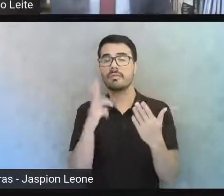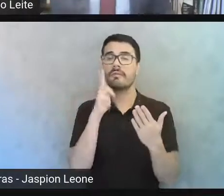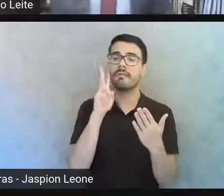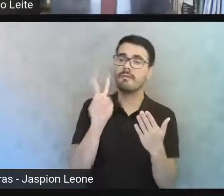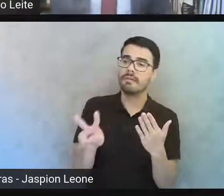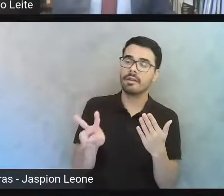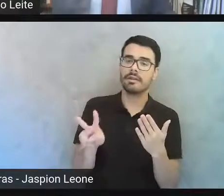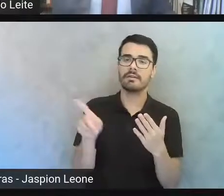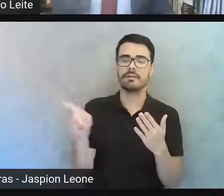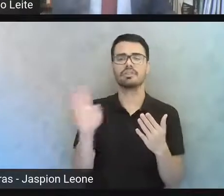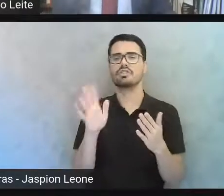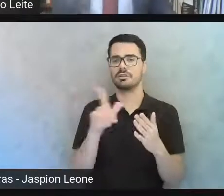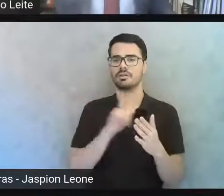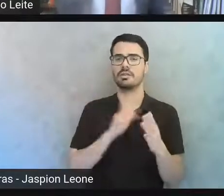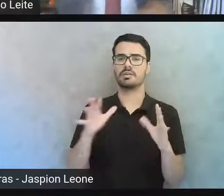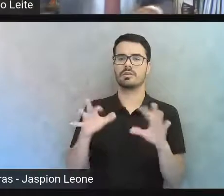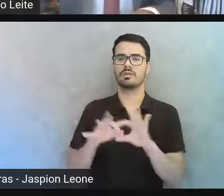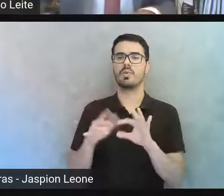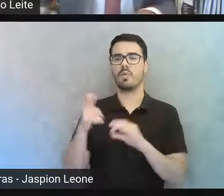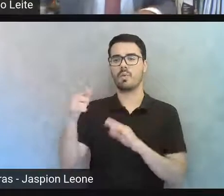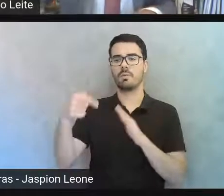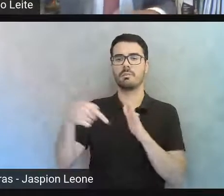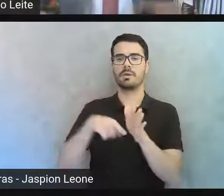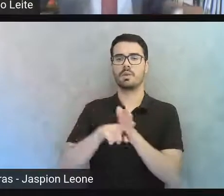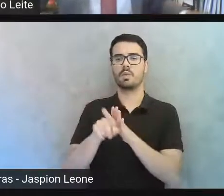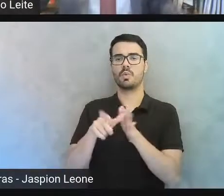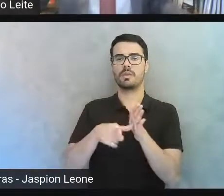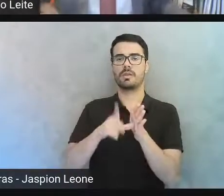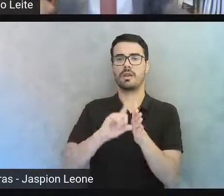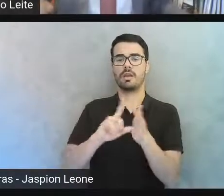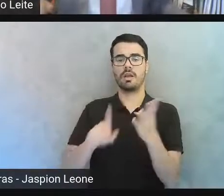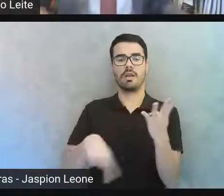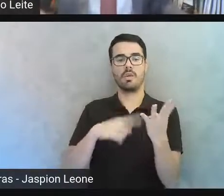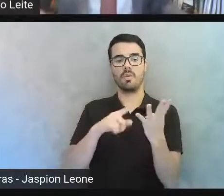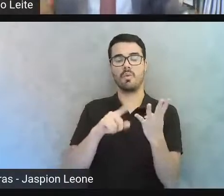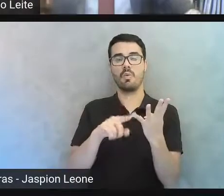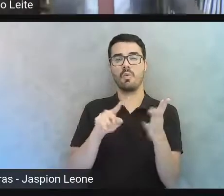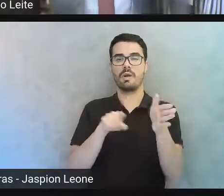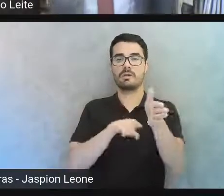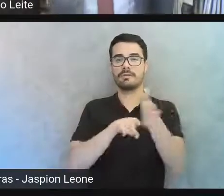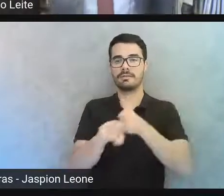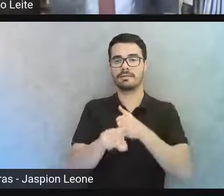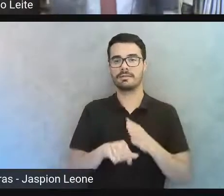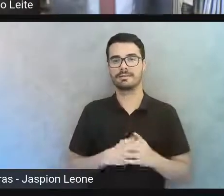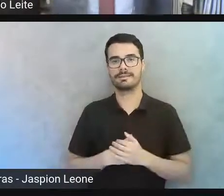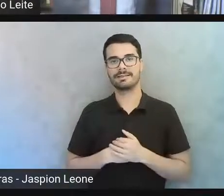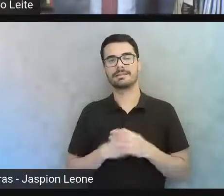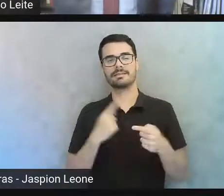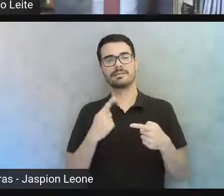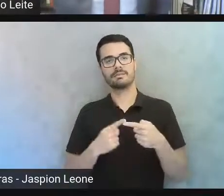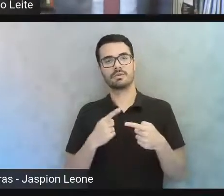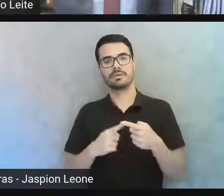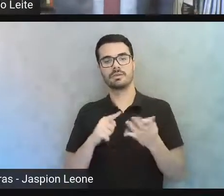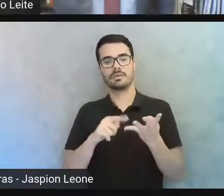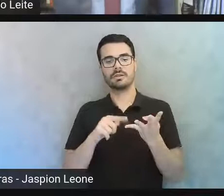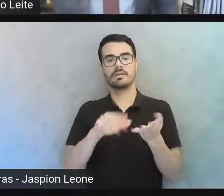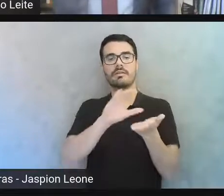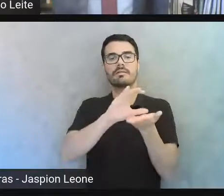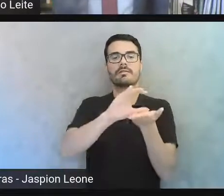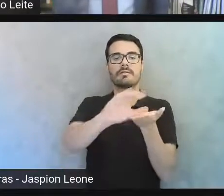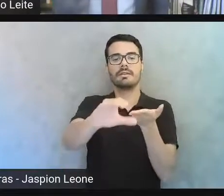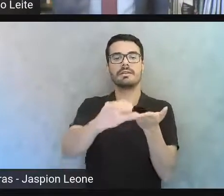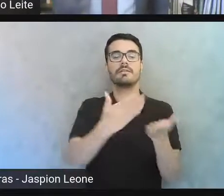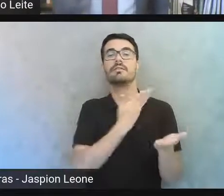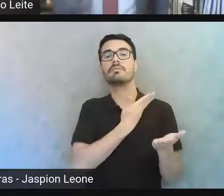com a pergunta anterior. E uma quarta pergunta, por que é que o financiamento público de